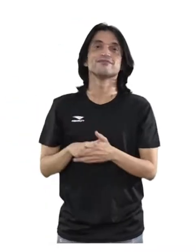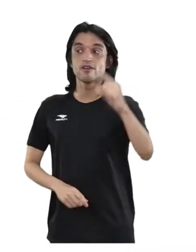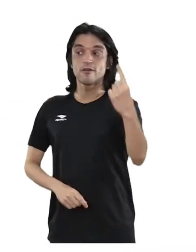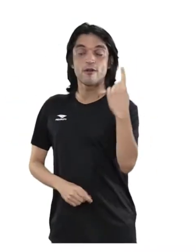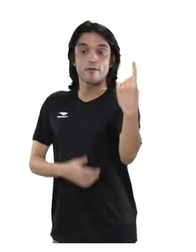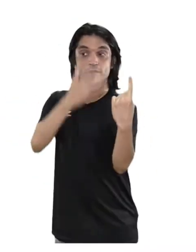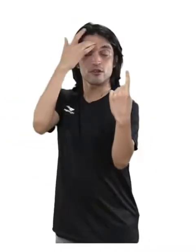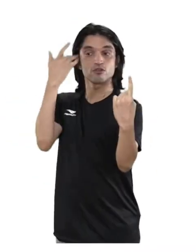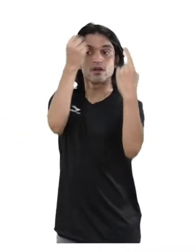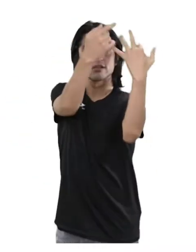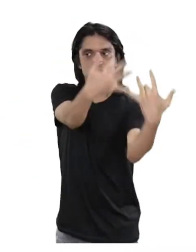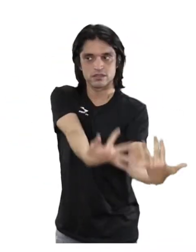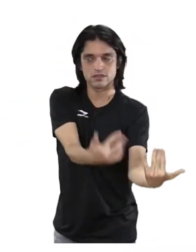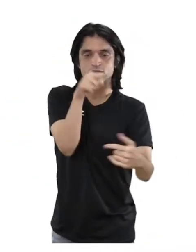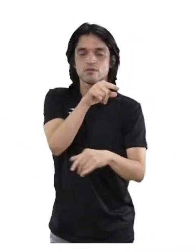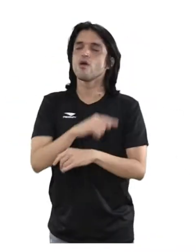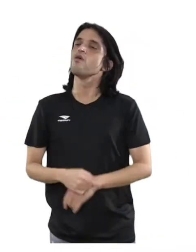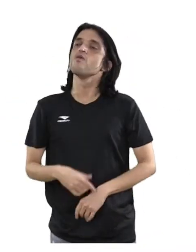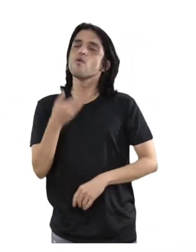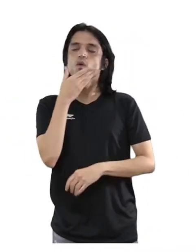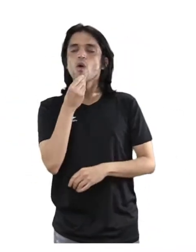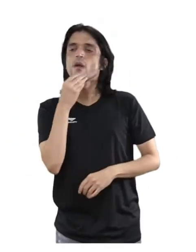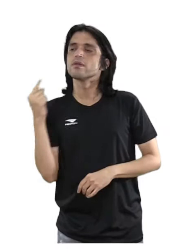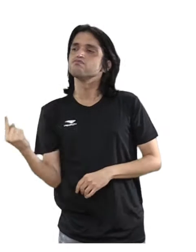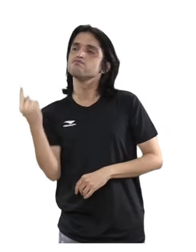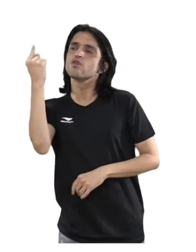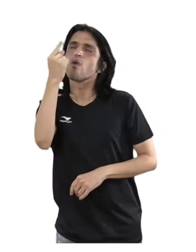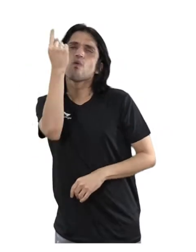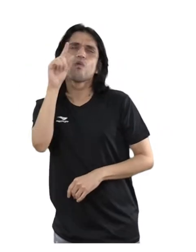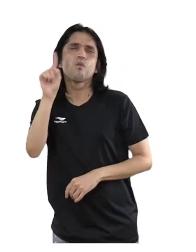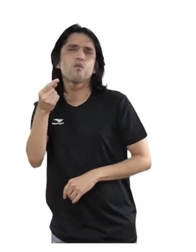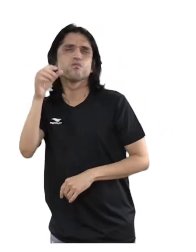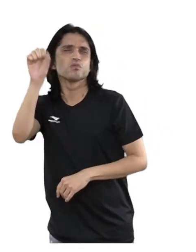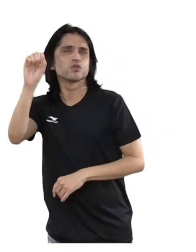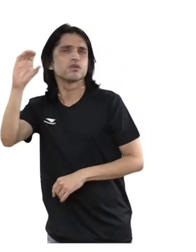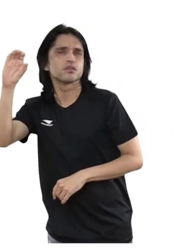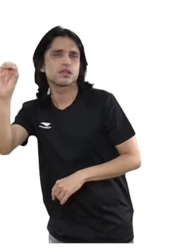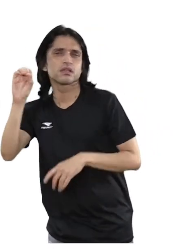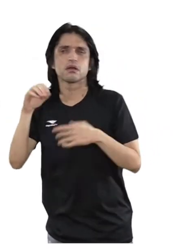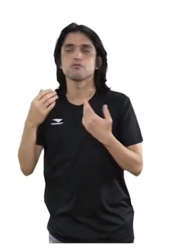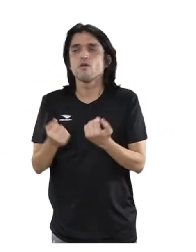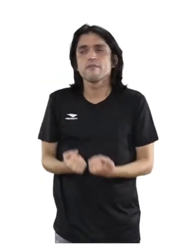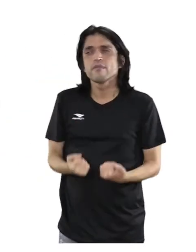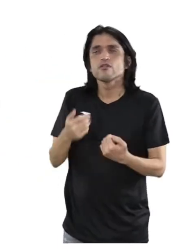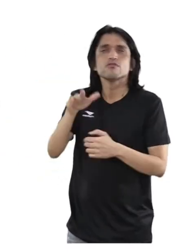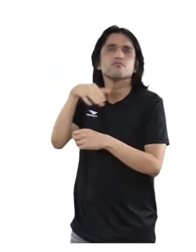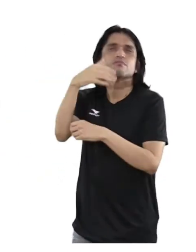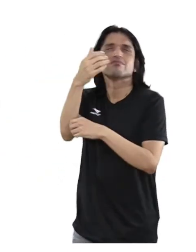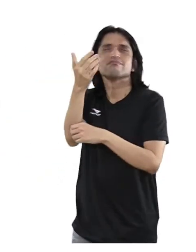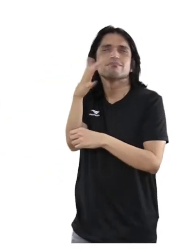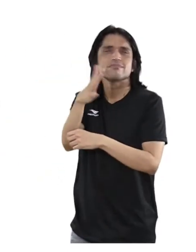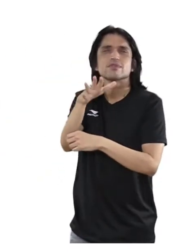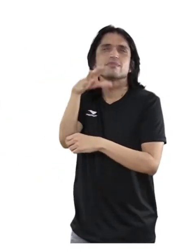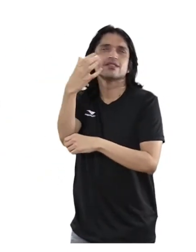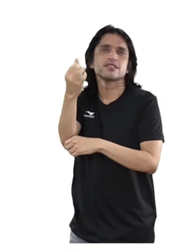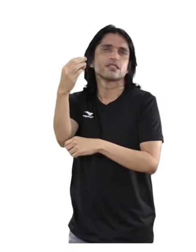Rapaz com altura de 1,80 m, com peso aproximado de 76 kg. Aparência atlética,